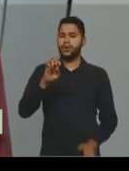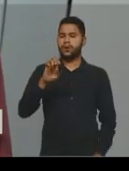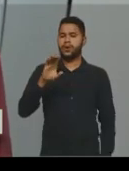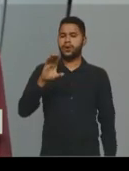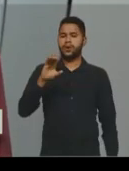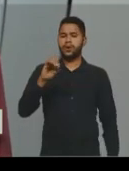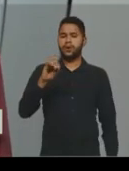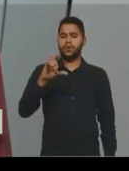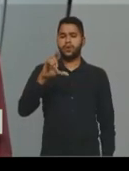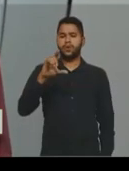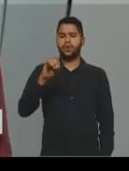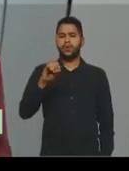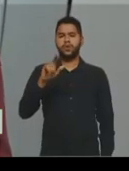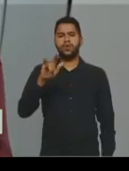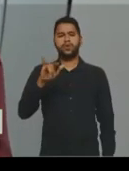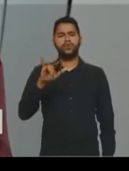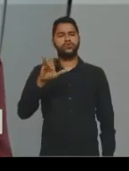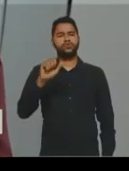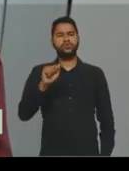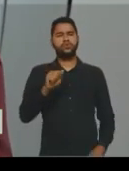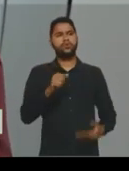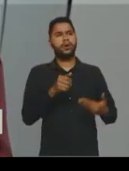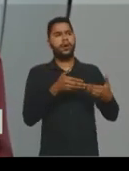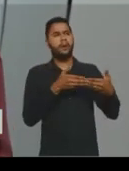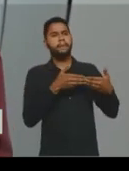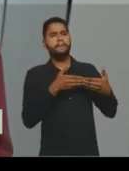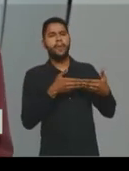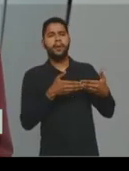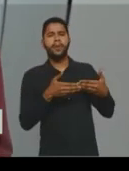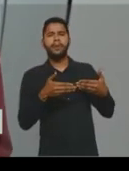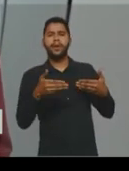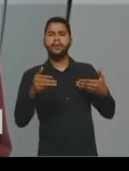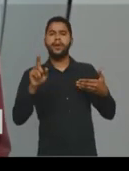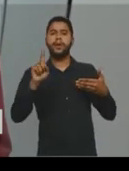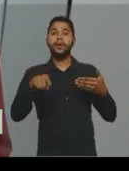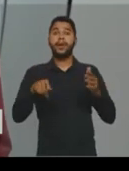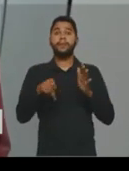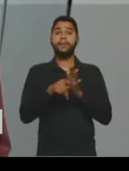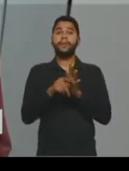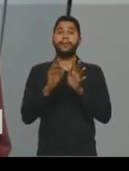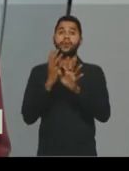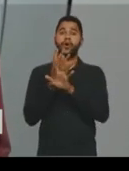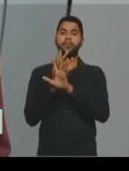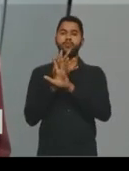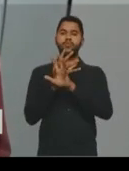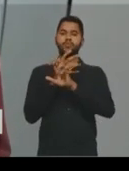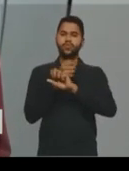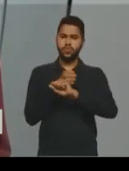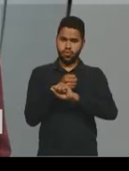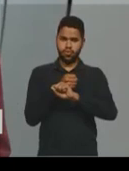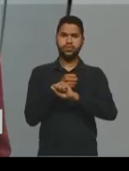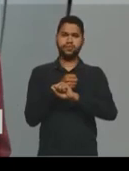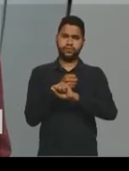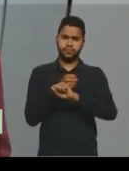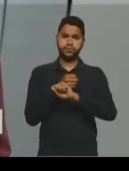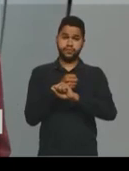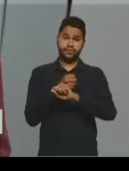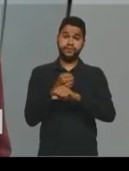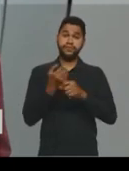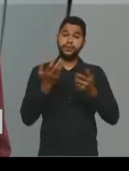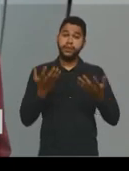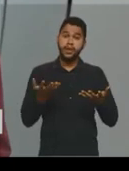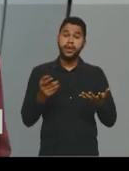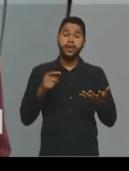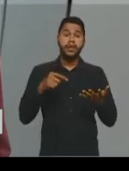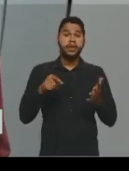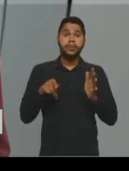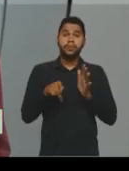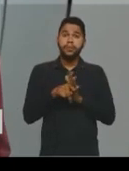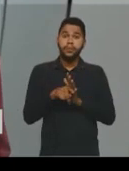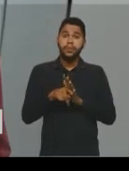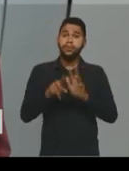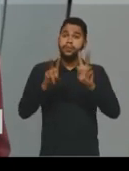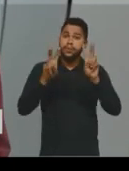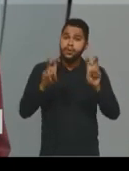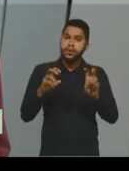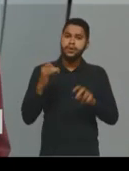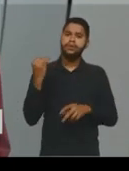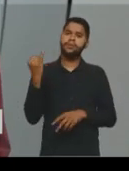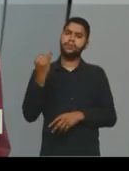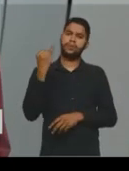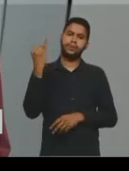tema que perpassa tudo. Tem geografia, né? Interdisciplinar. Sim. Então, esses temas são muito